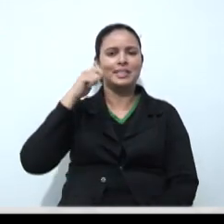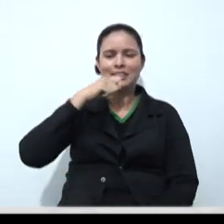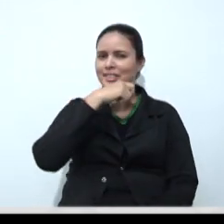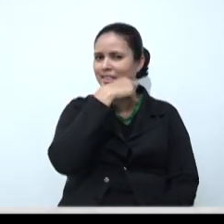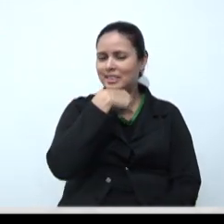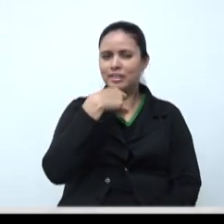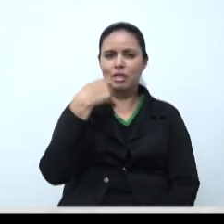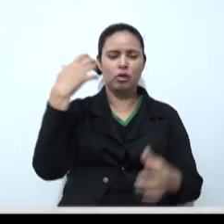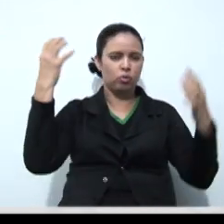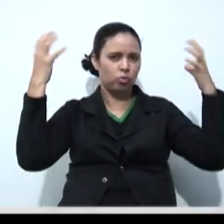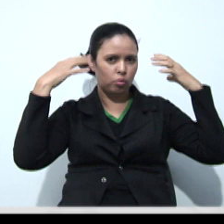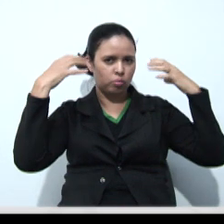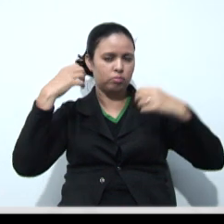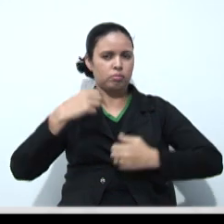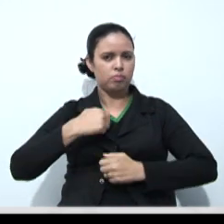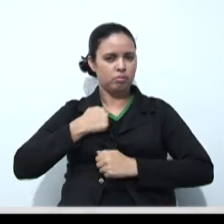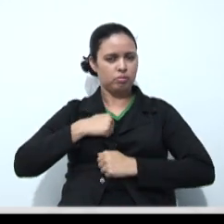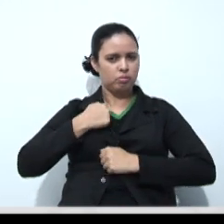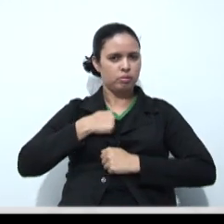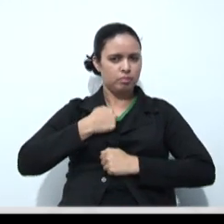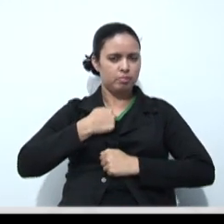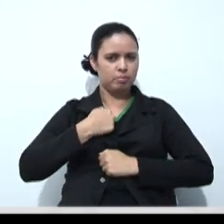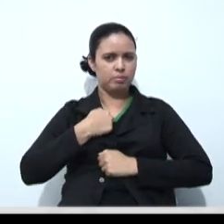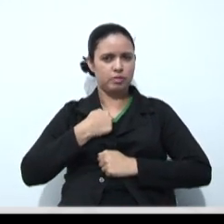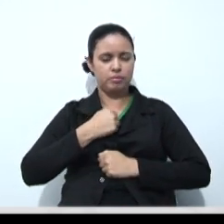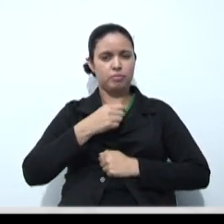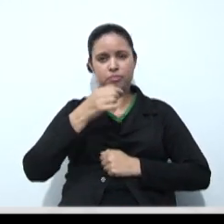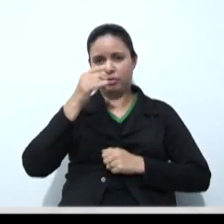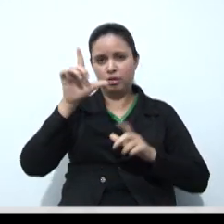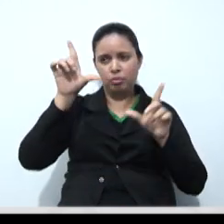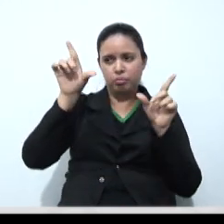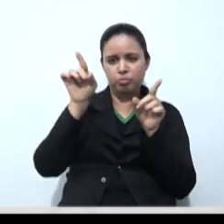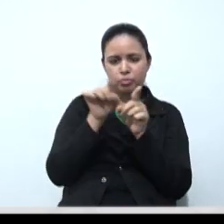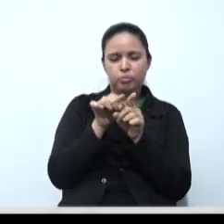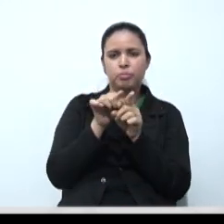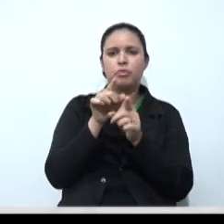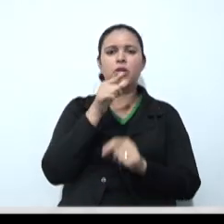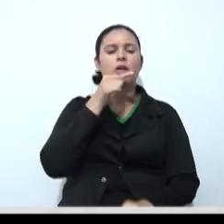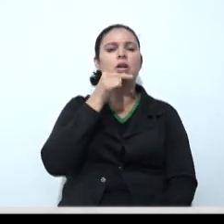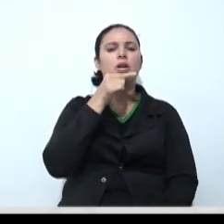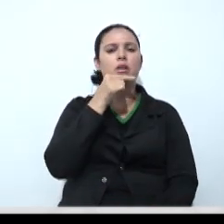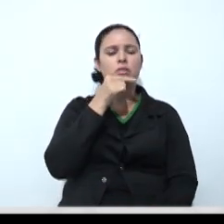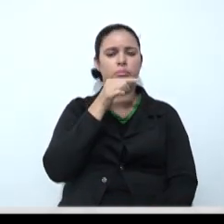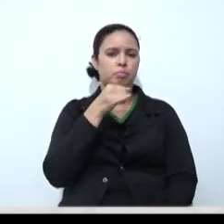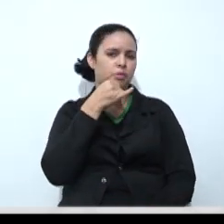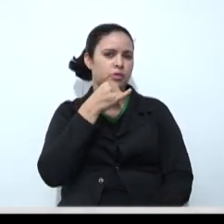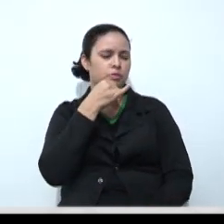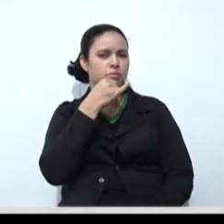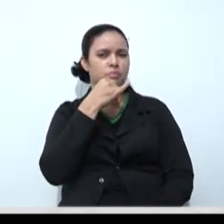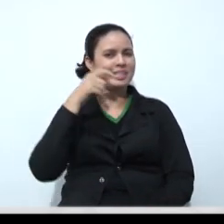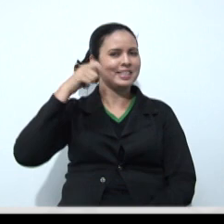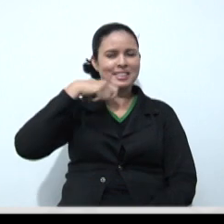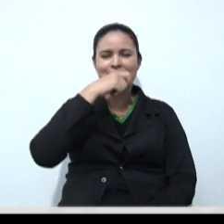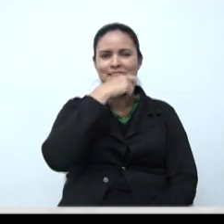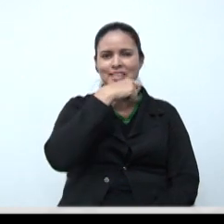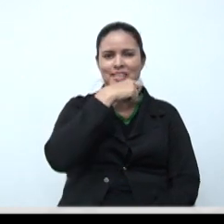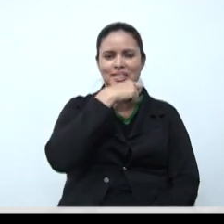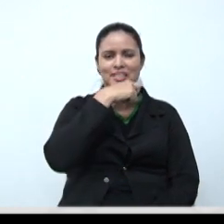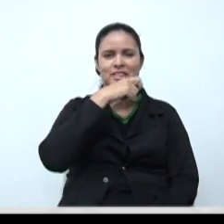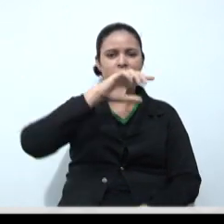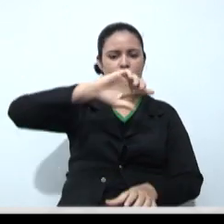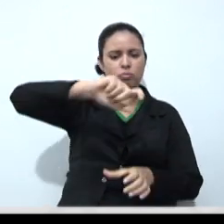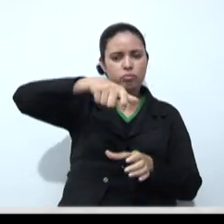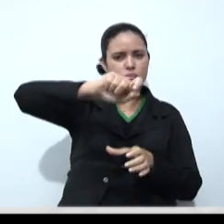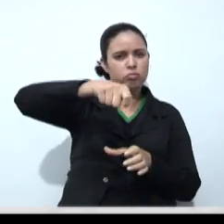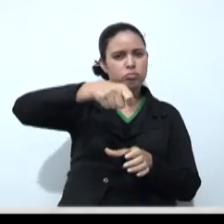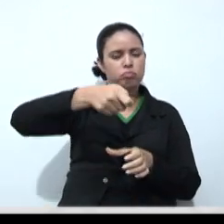são atitudes que podem ser feitas com grande economia de água. Você não precisa estar escovando os dentes com a torneira aberta ali. Tá?